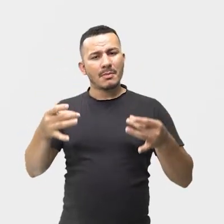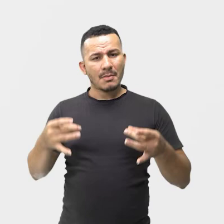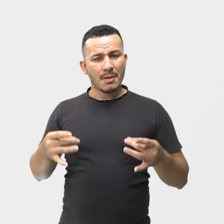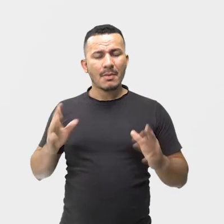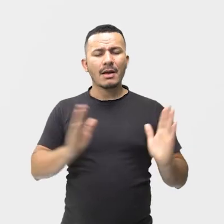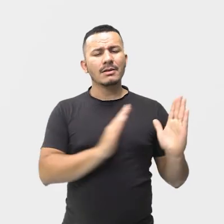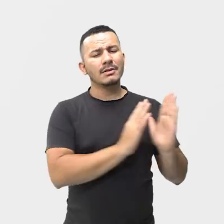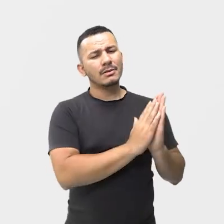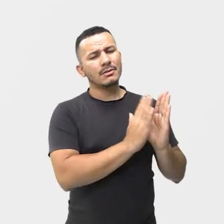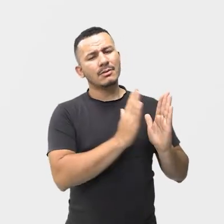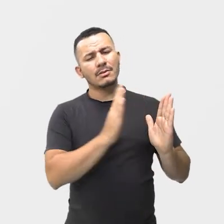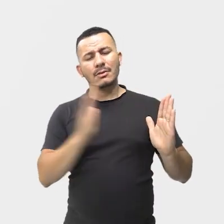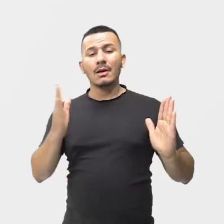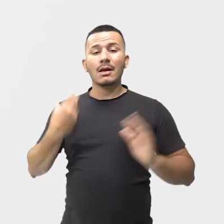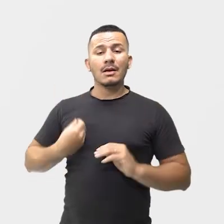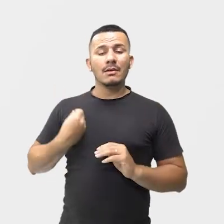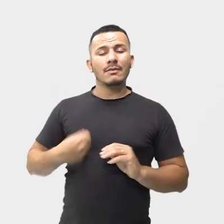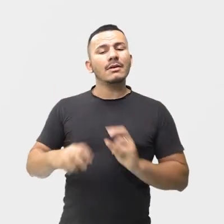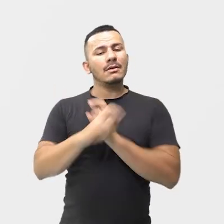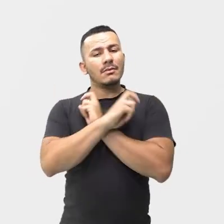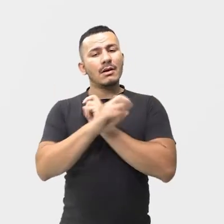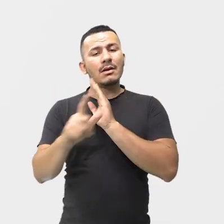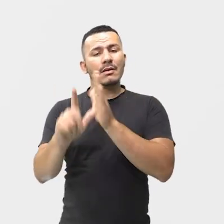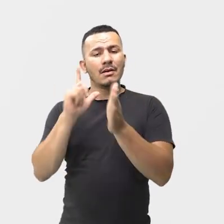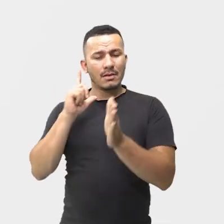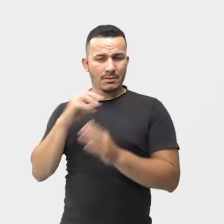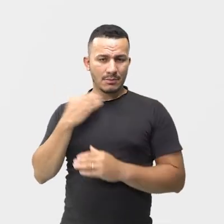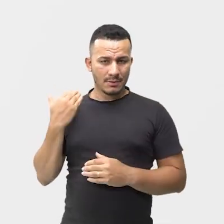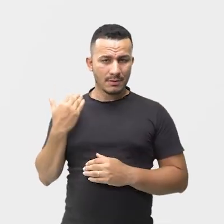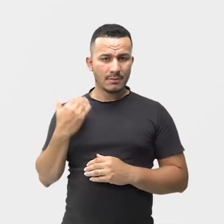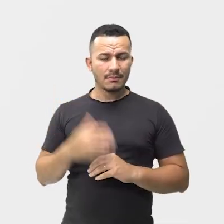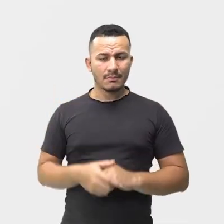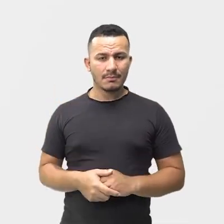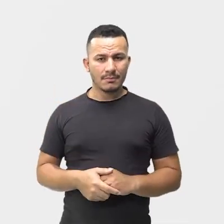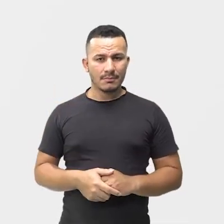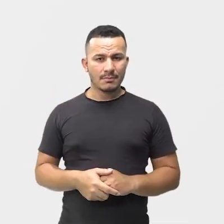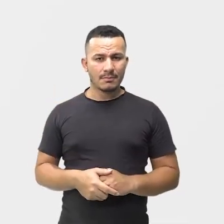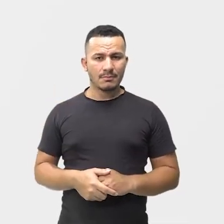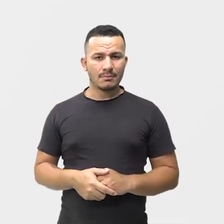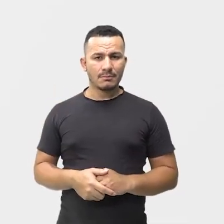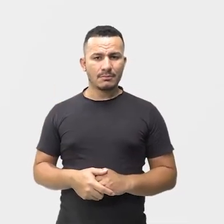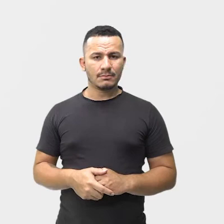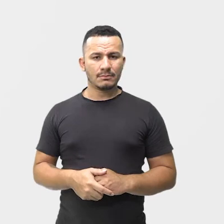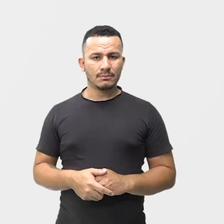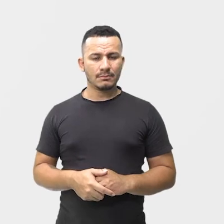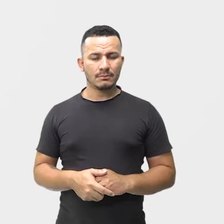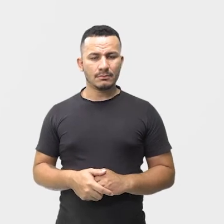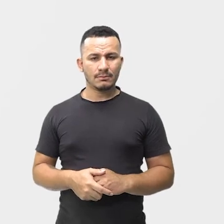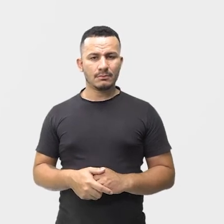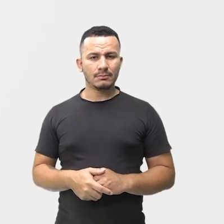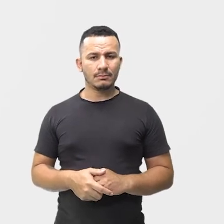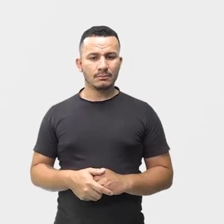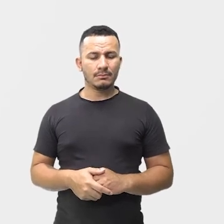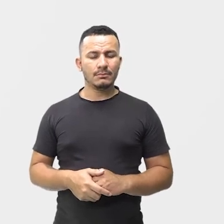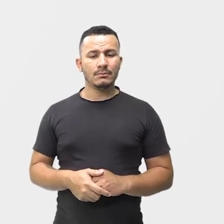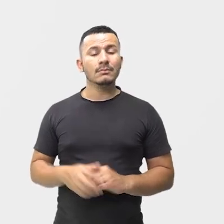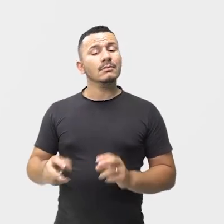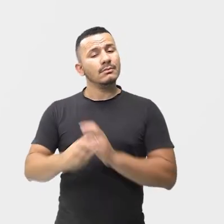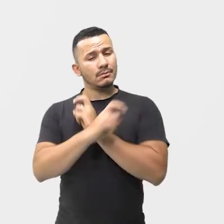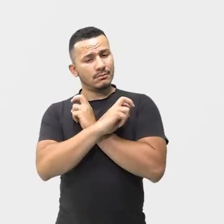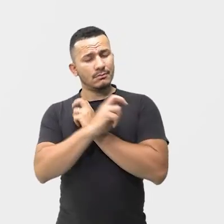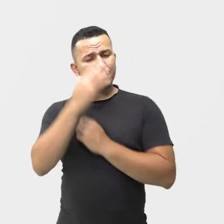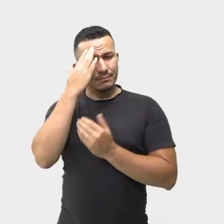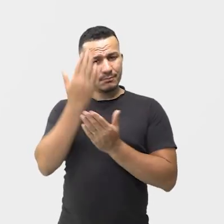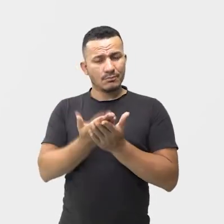ali a vida do faraó, como vocês viram, o cotidiano dele. E porque ele